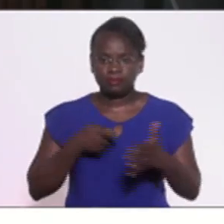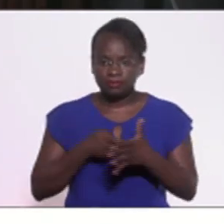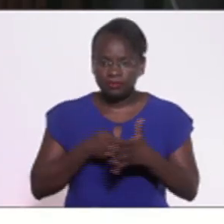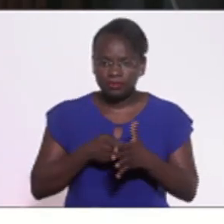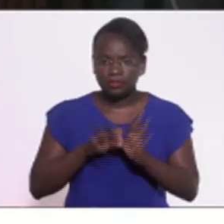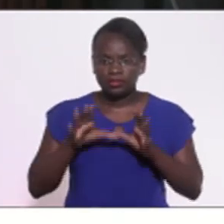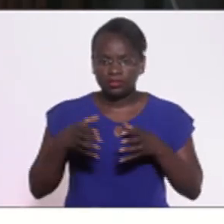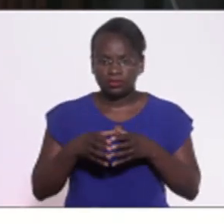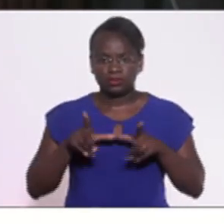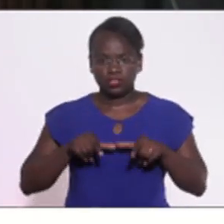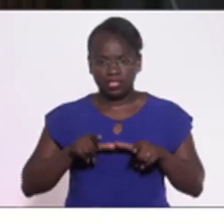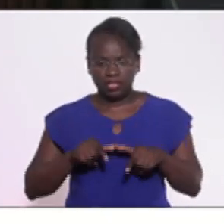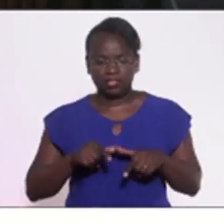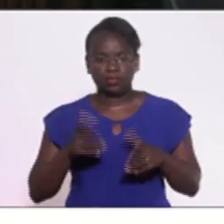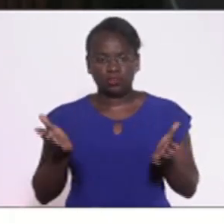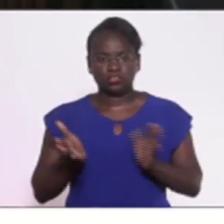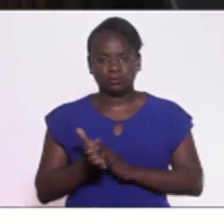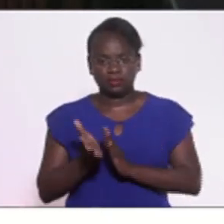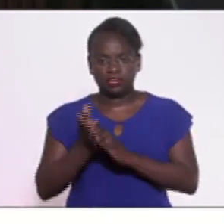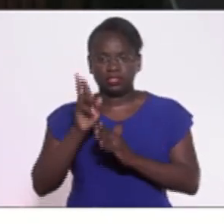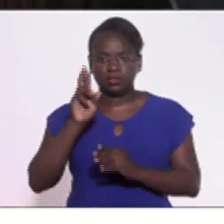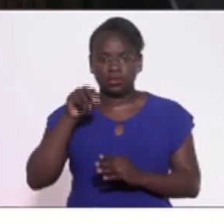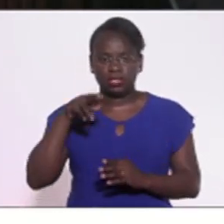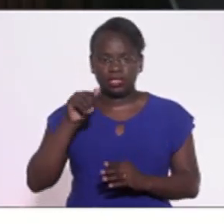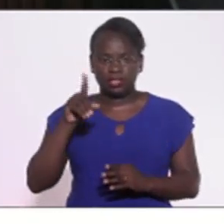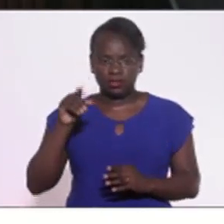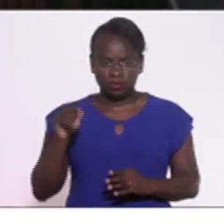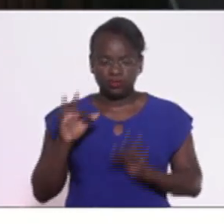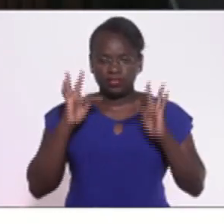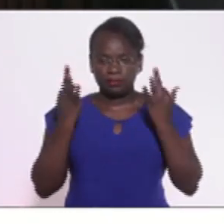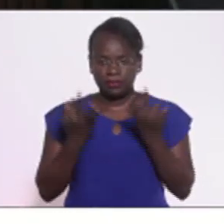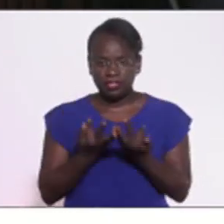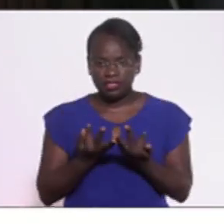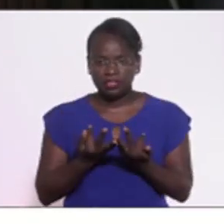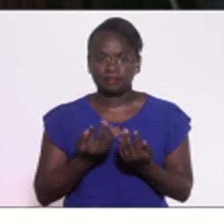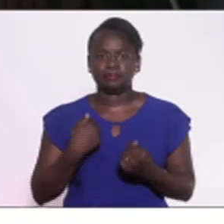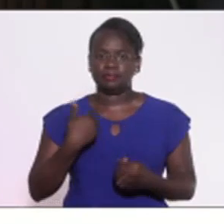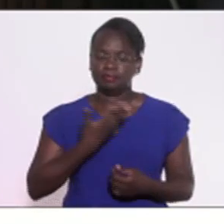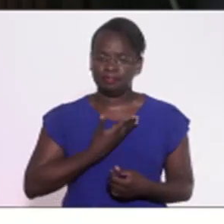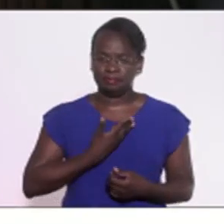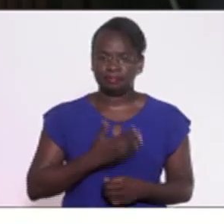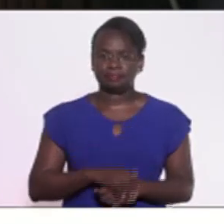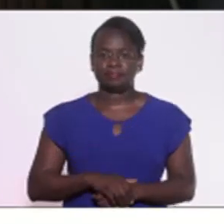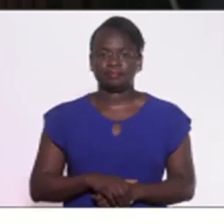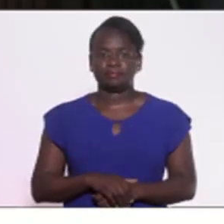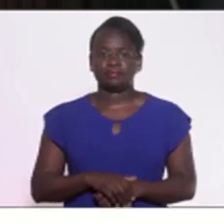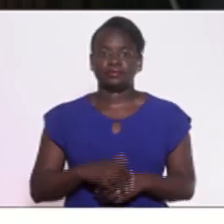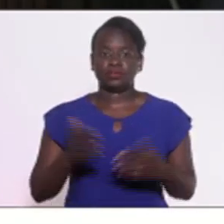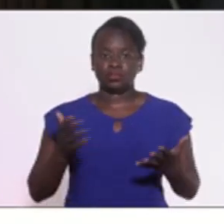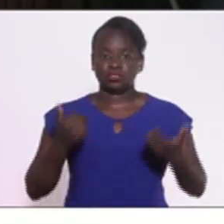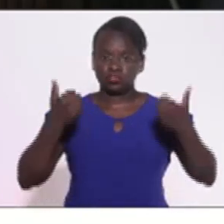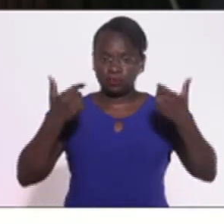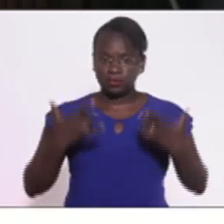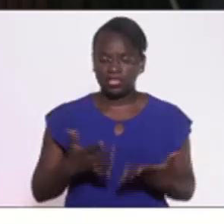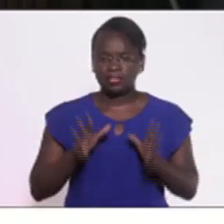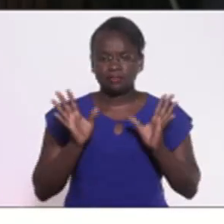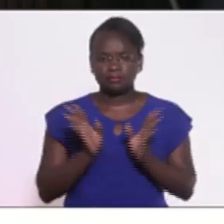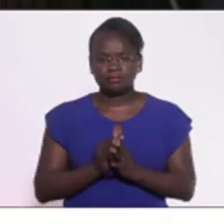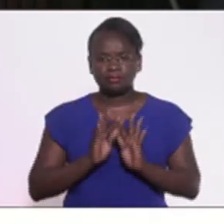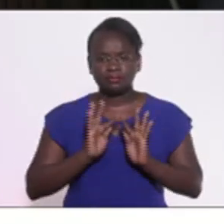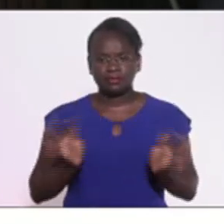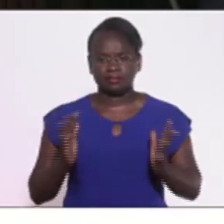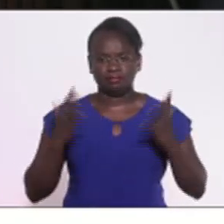comunidade judaica, homenageado Ronaldo Gomlewski e sua família. Meus amigos, eu vou ser muito breve na